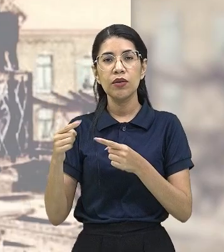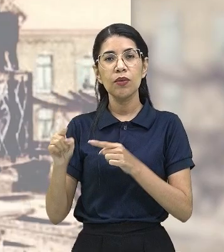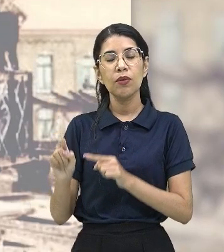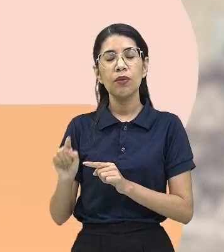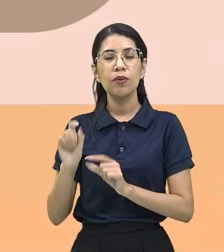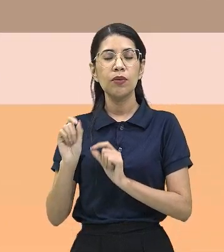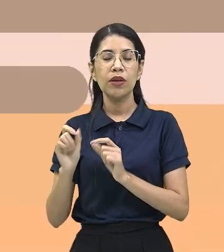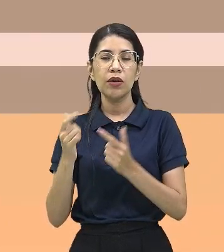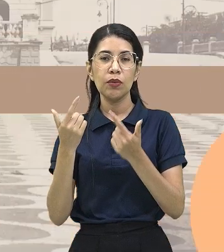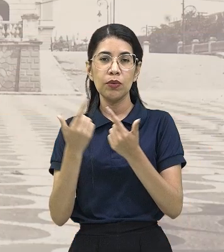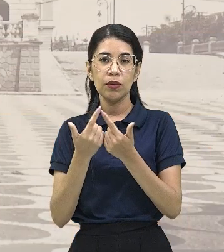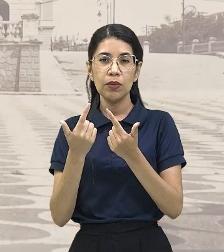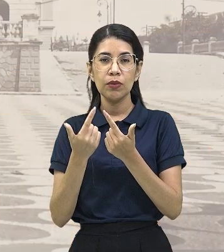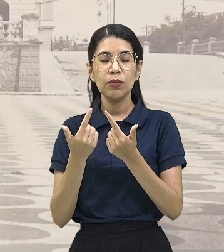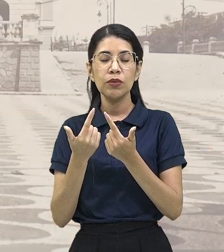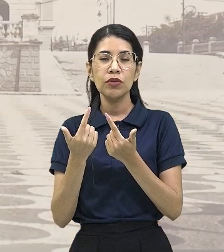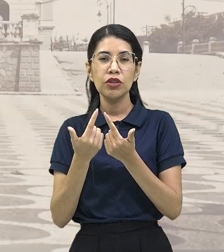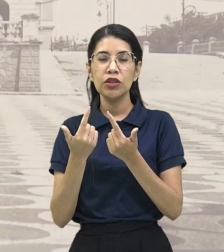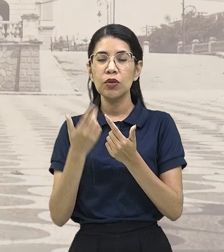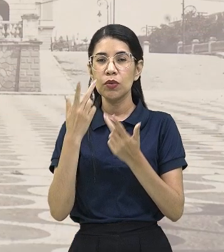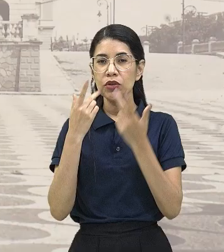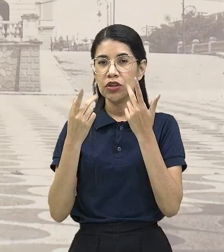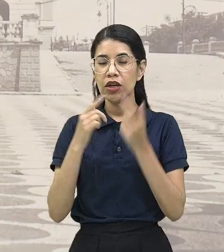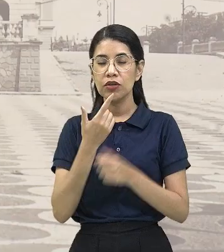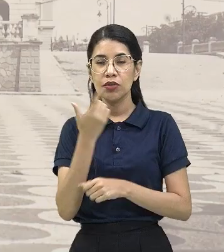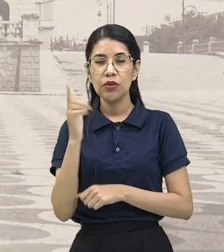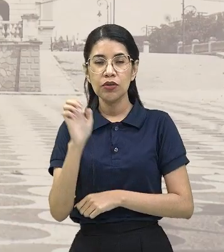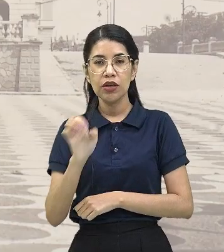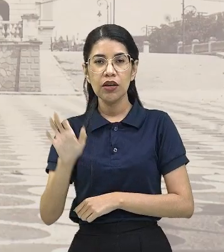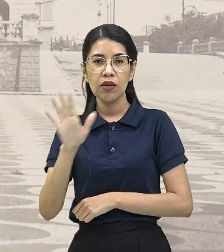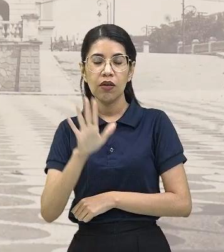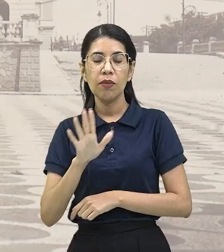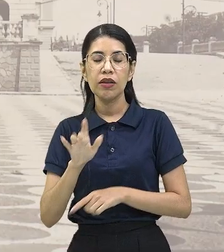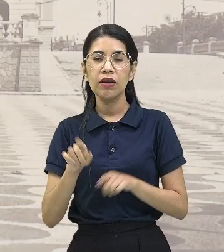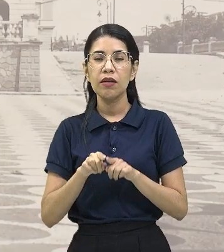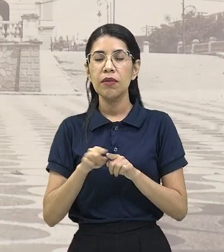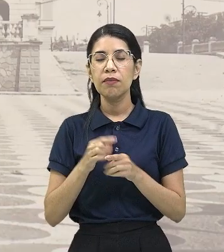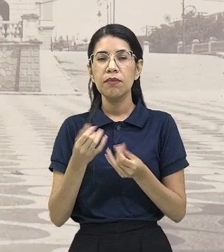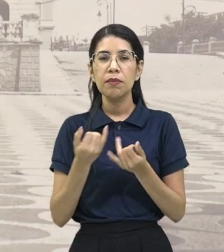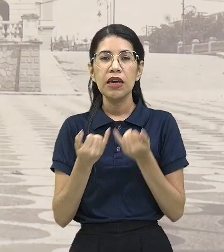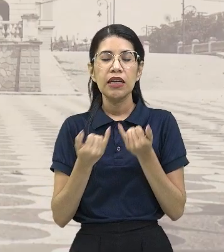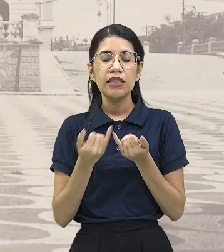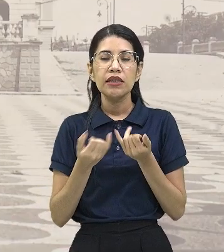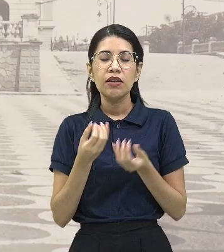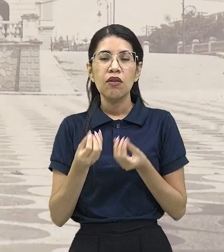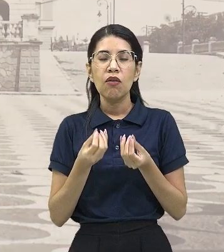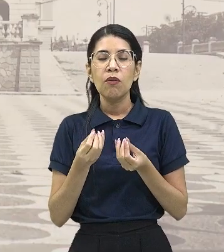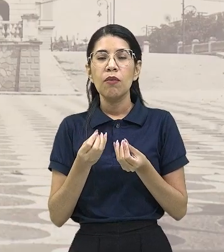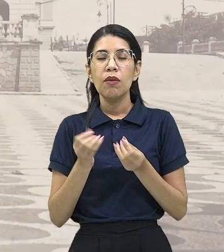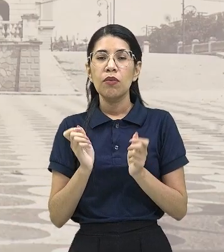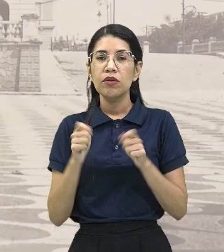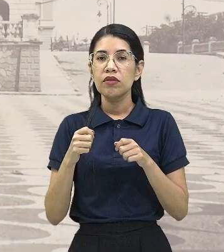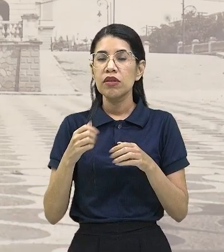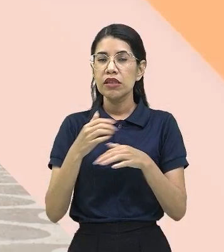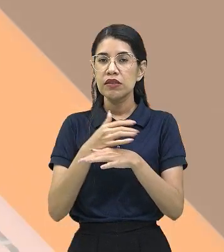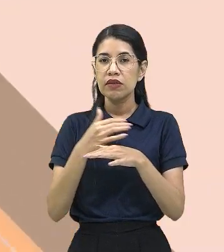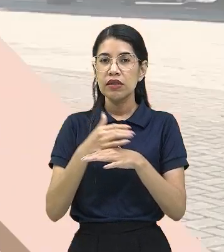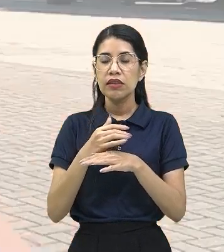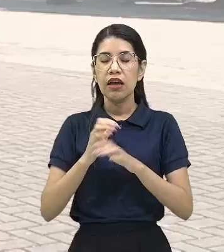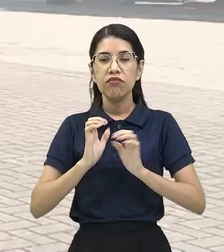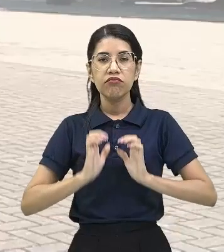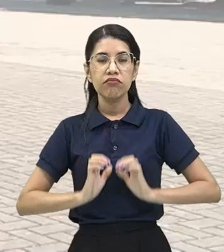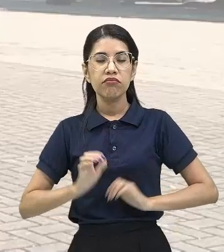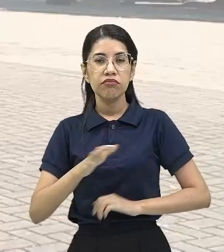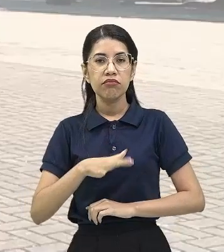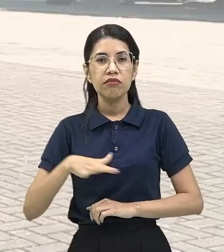com os teatros das capitais europeias, num processo de talvez tentar civilizar o homem da floresta.